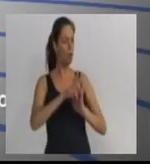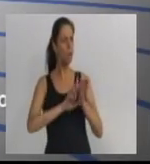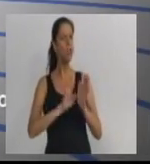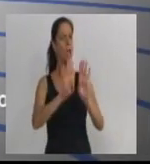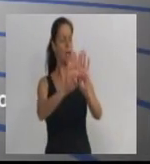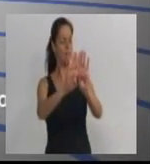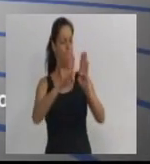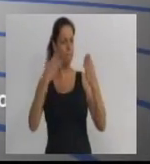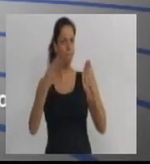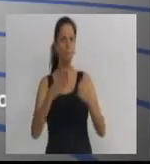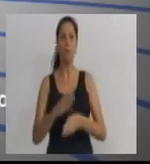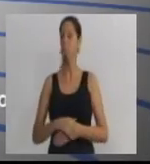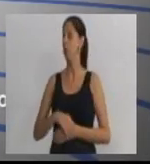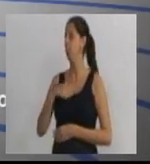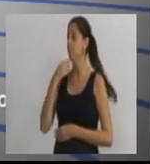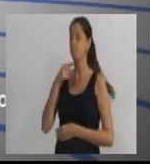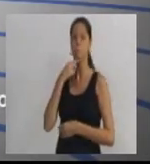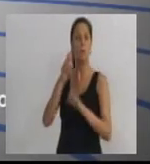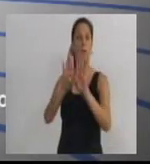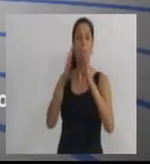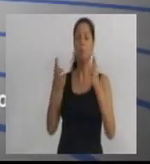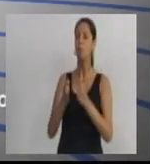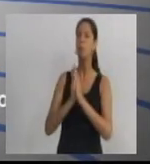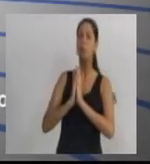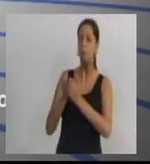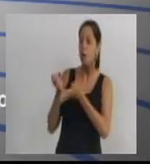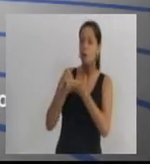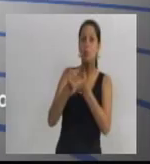Alguém ajuda a senhora ali, porque a senhora não vai conseguir.